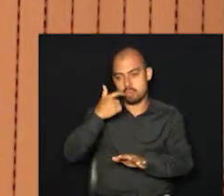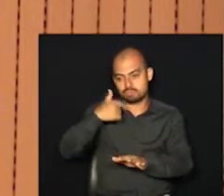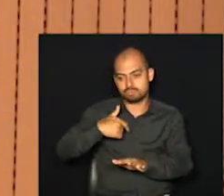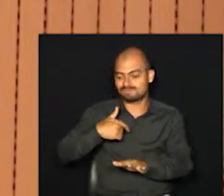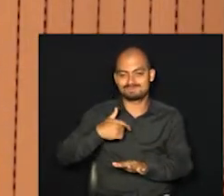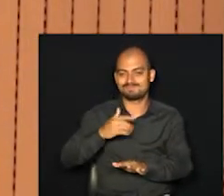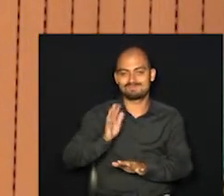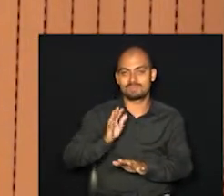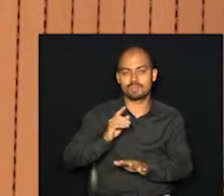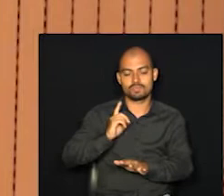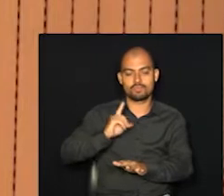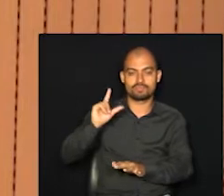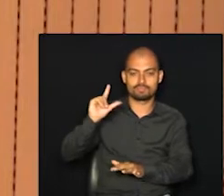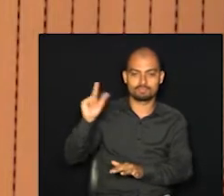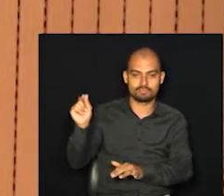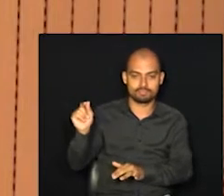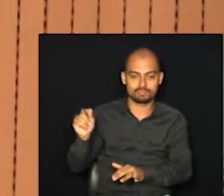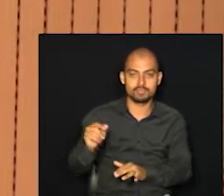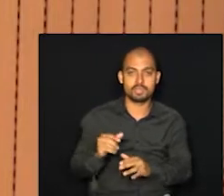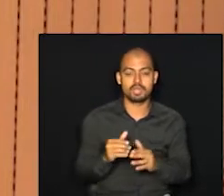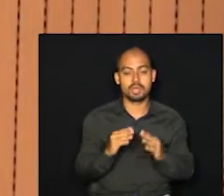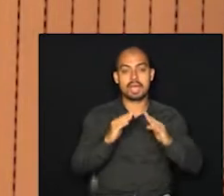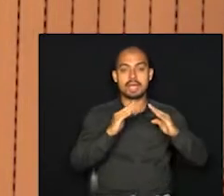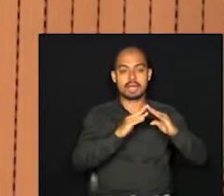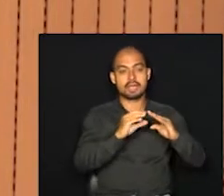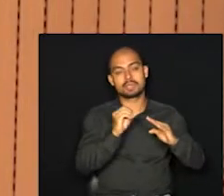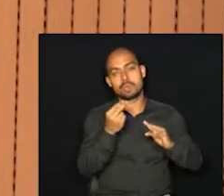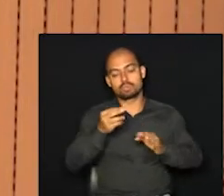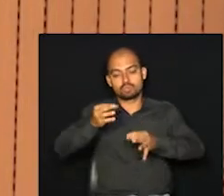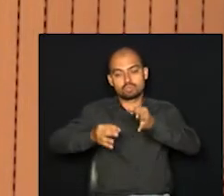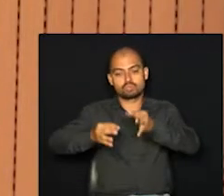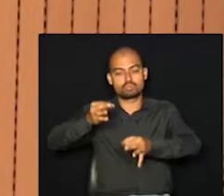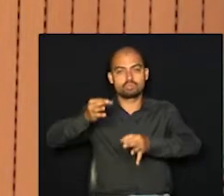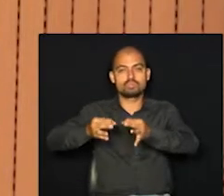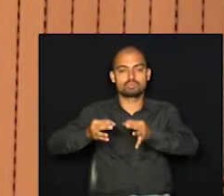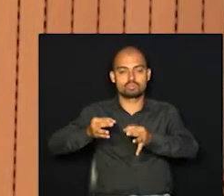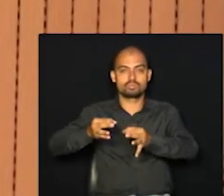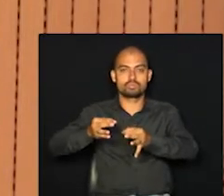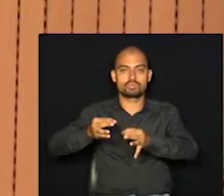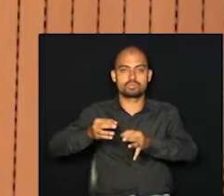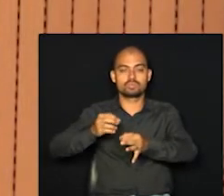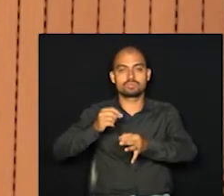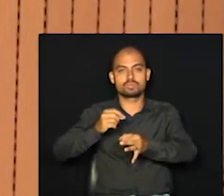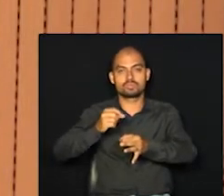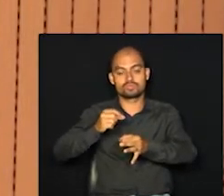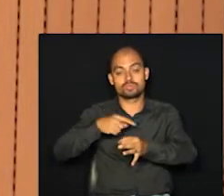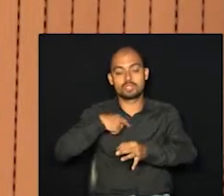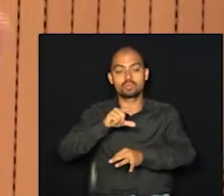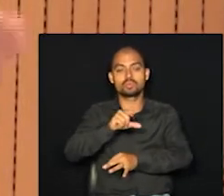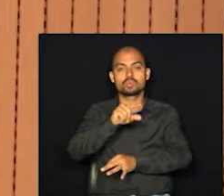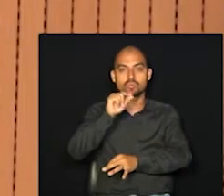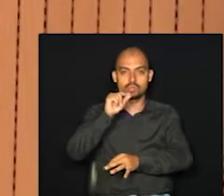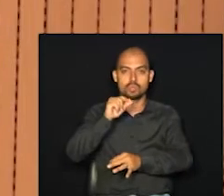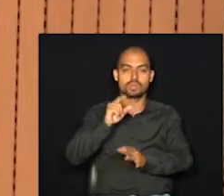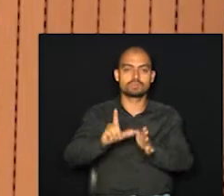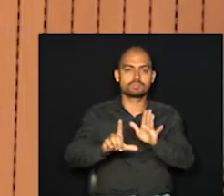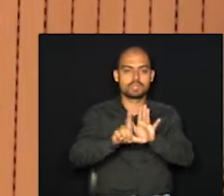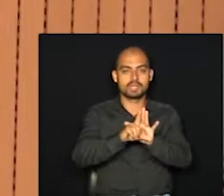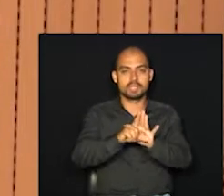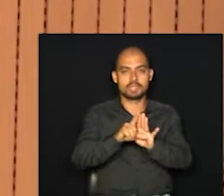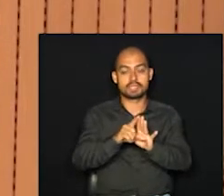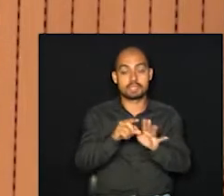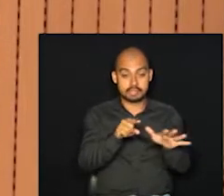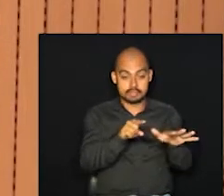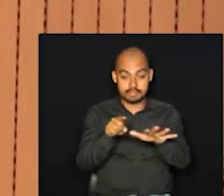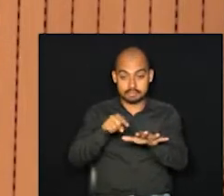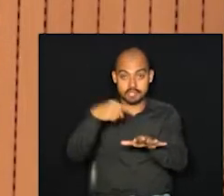aqui, mas a Casa ou o Judiciário fará ou tomará decisão a respeito. Então, nós vamos voltar semana